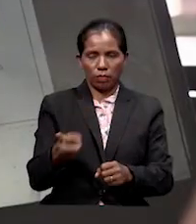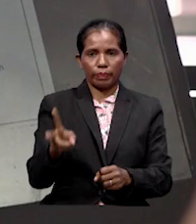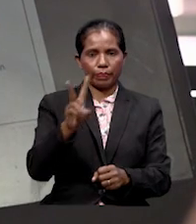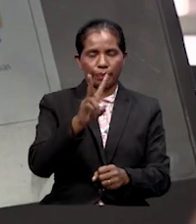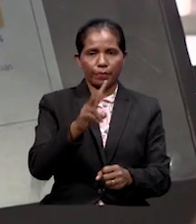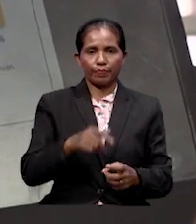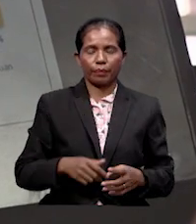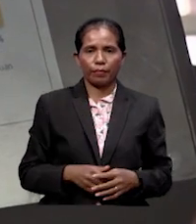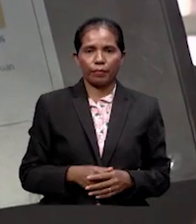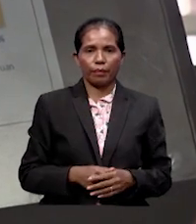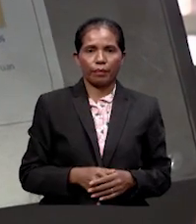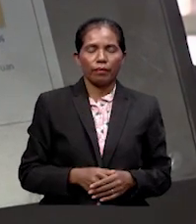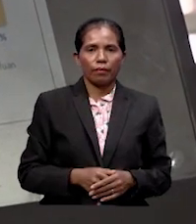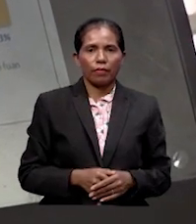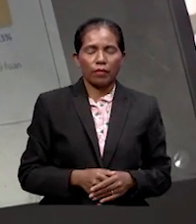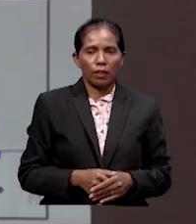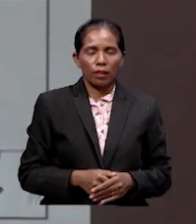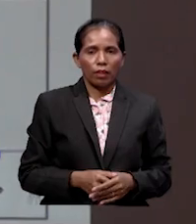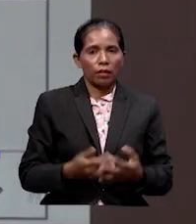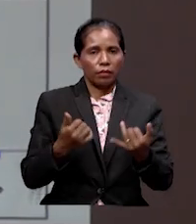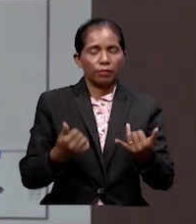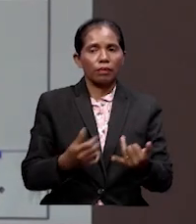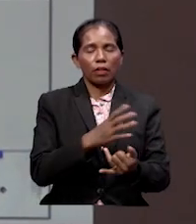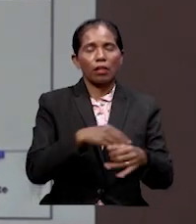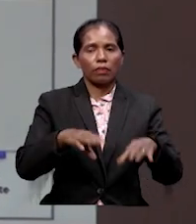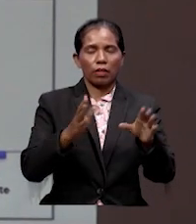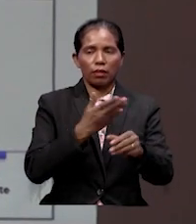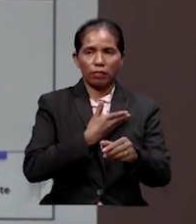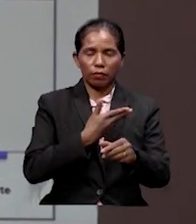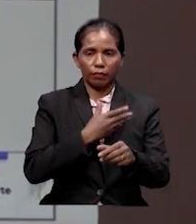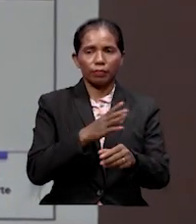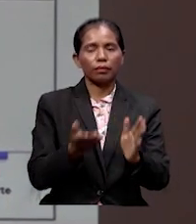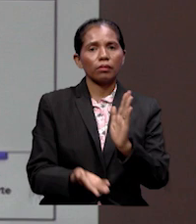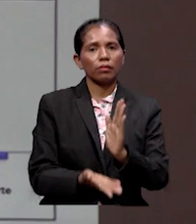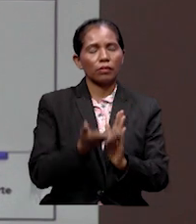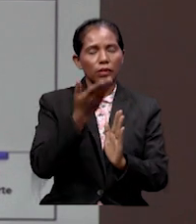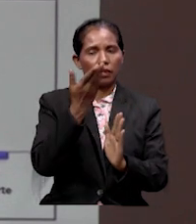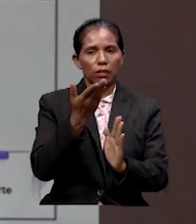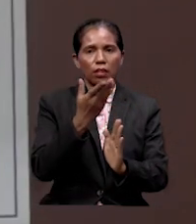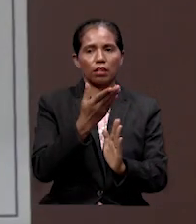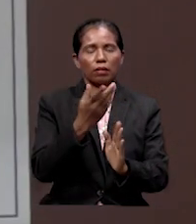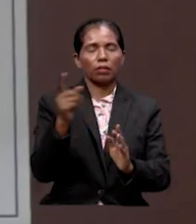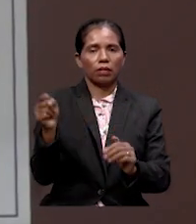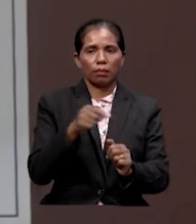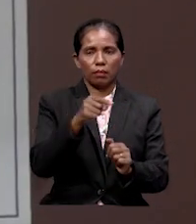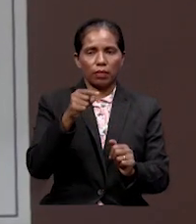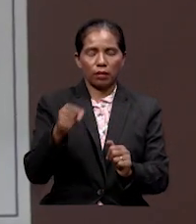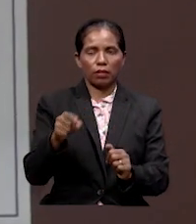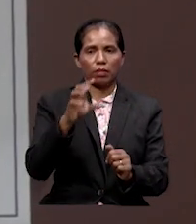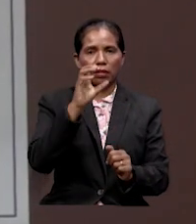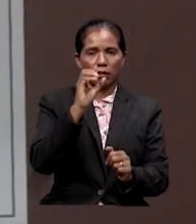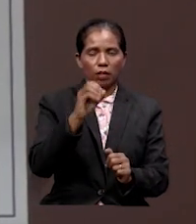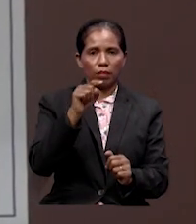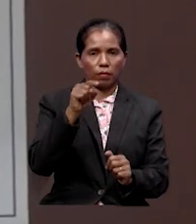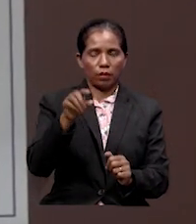rua. Além de ne, inflação tridível sai por cento zero ponto